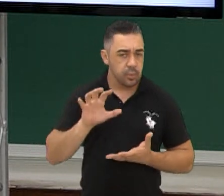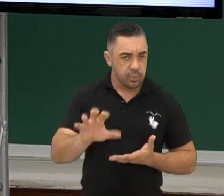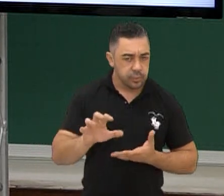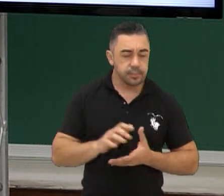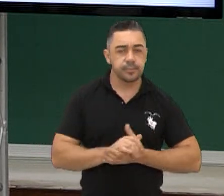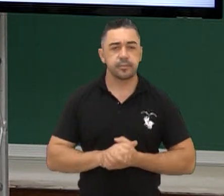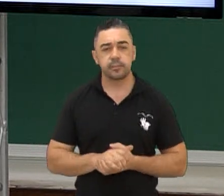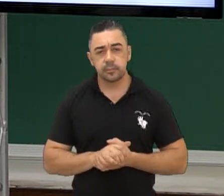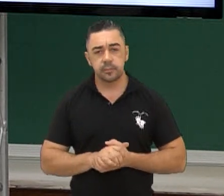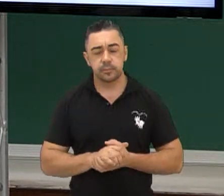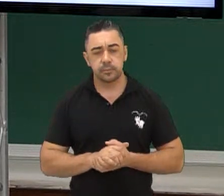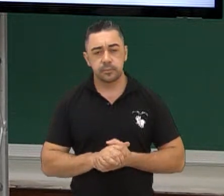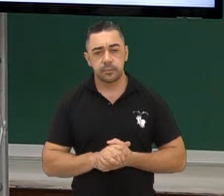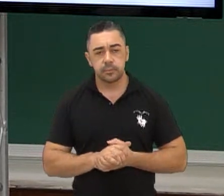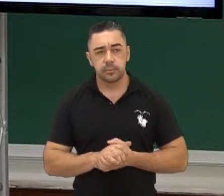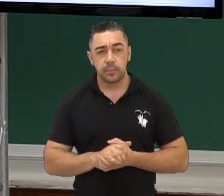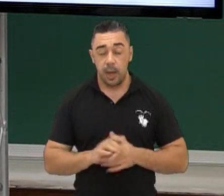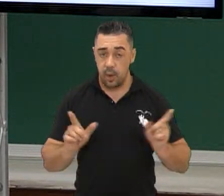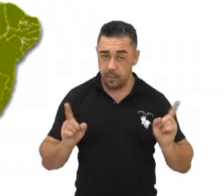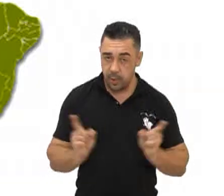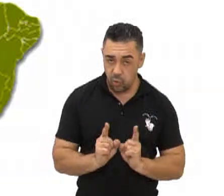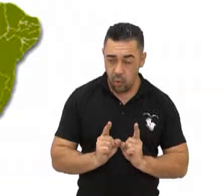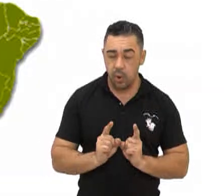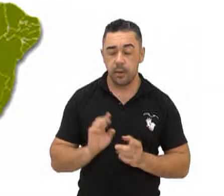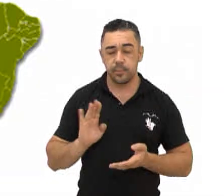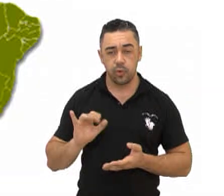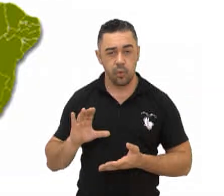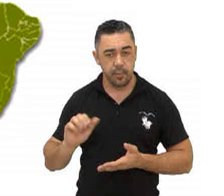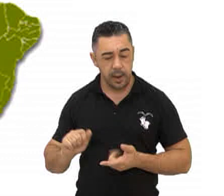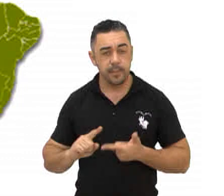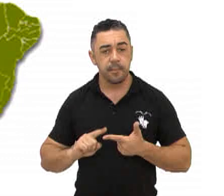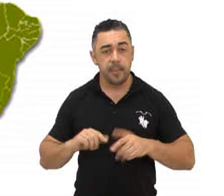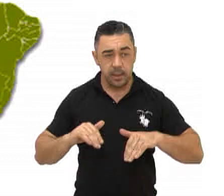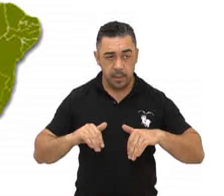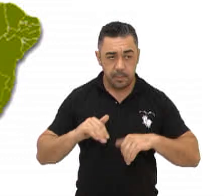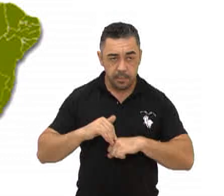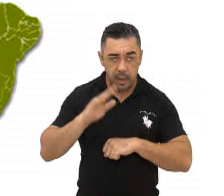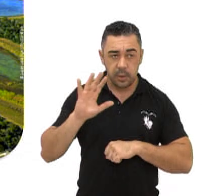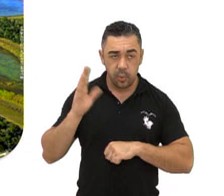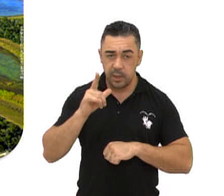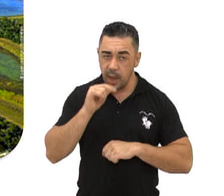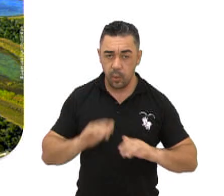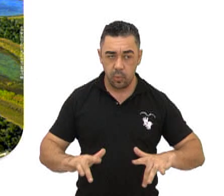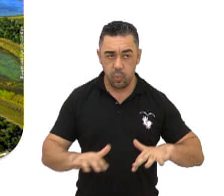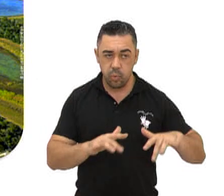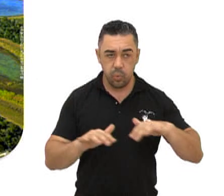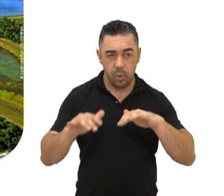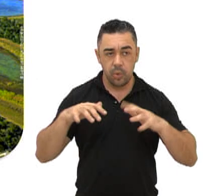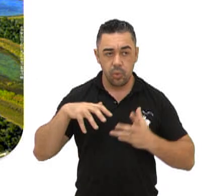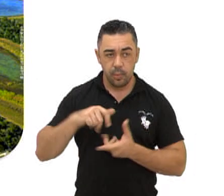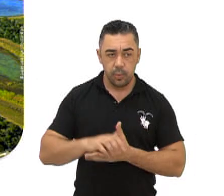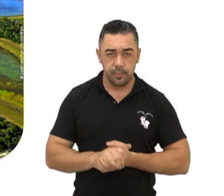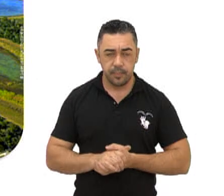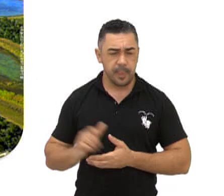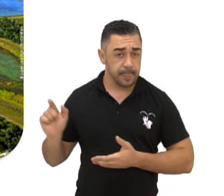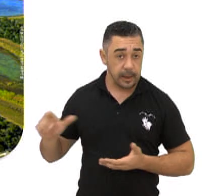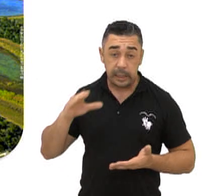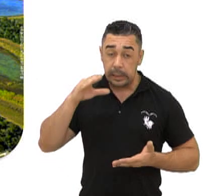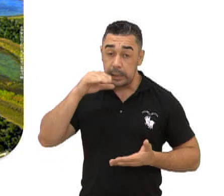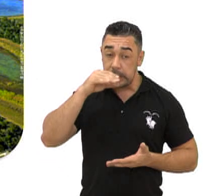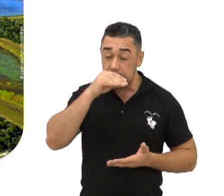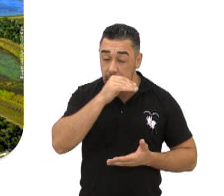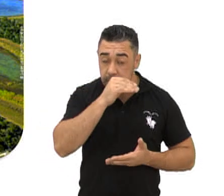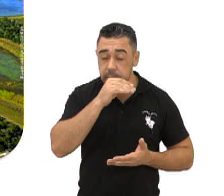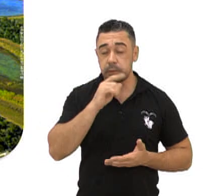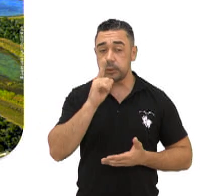tá? Então, o menor bioma brasileiro e maior planície alagável do mundo. Olha que bacana. Clima quente e